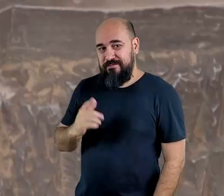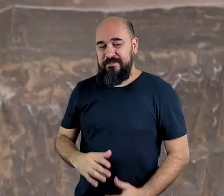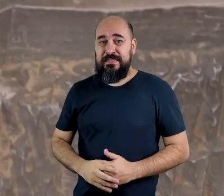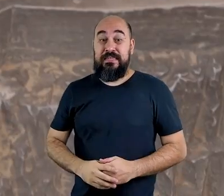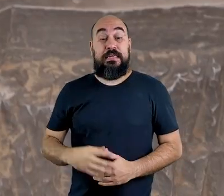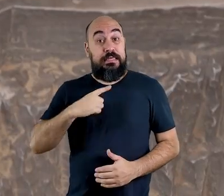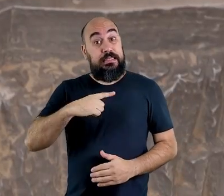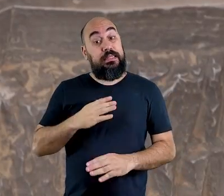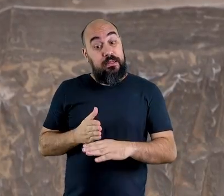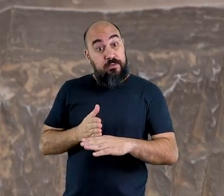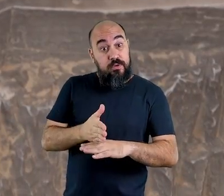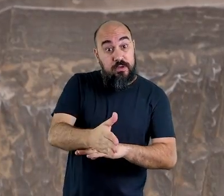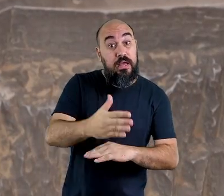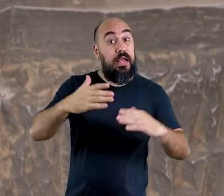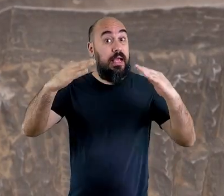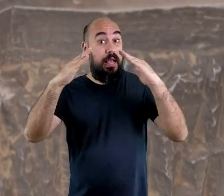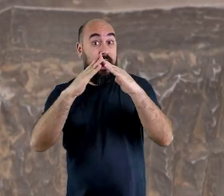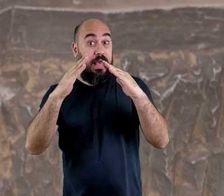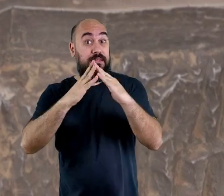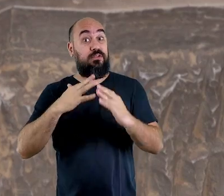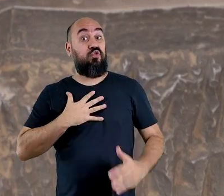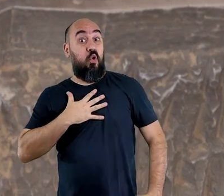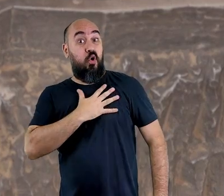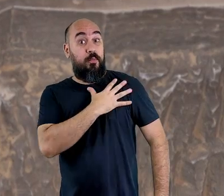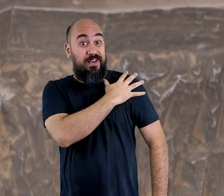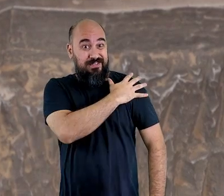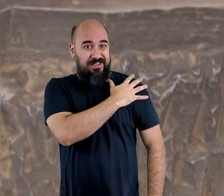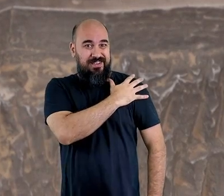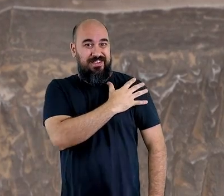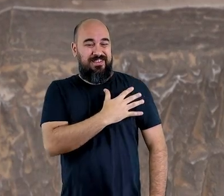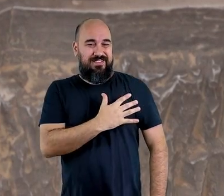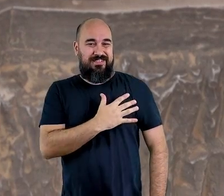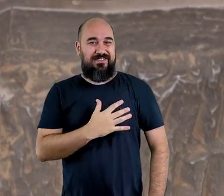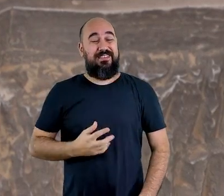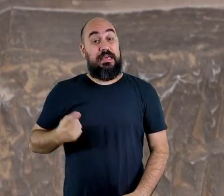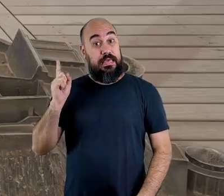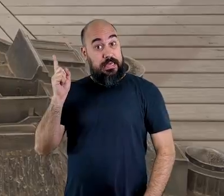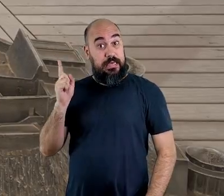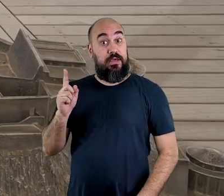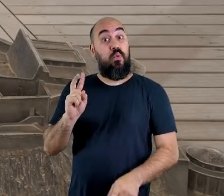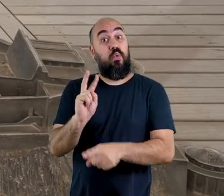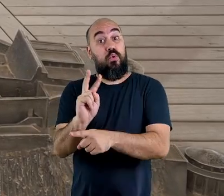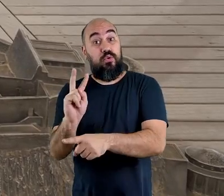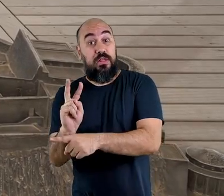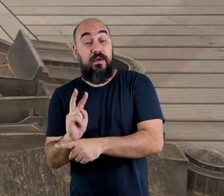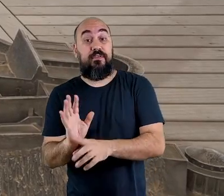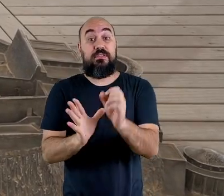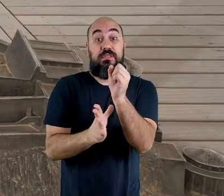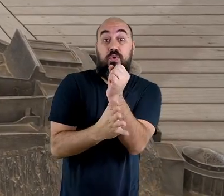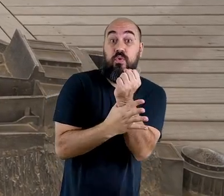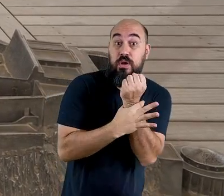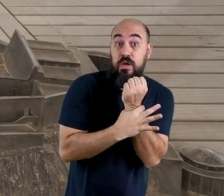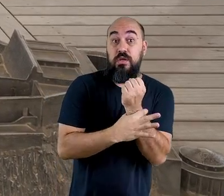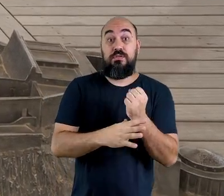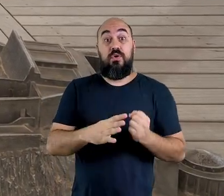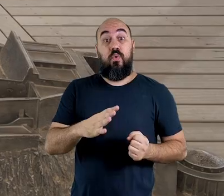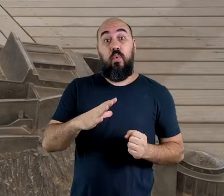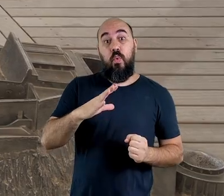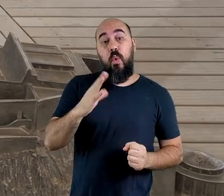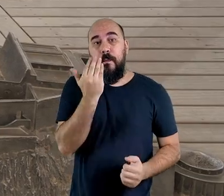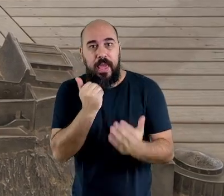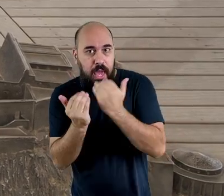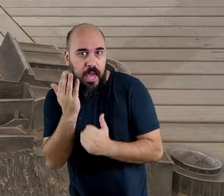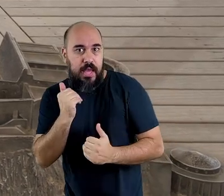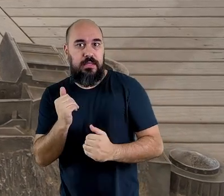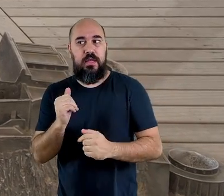comandante, aquele homem que ficava a cargo de cuidar de toda a segurança e também de toda a comida de Herodes e sua família quando